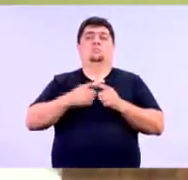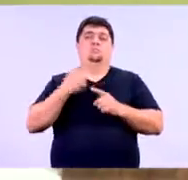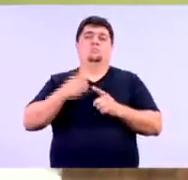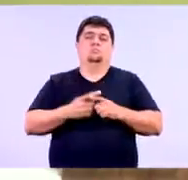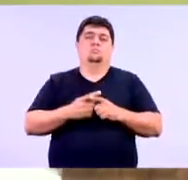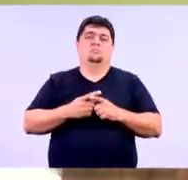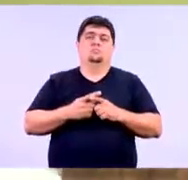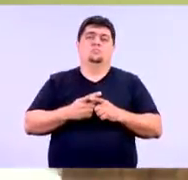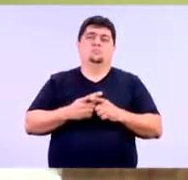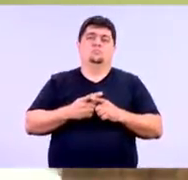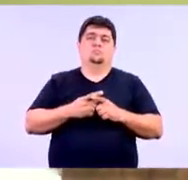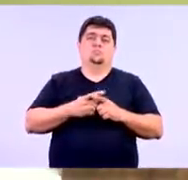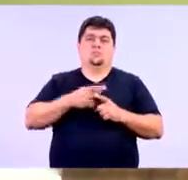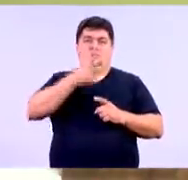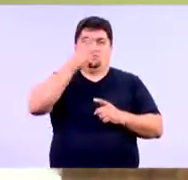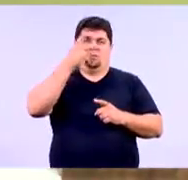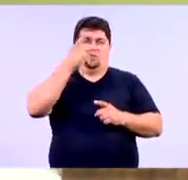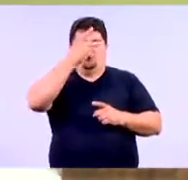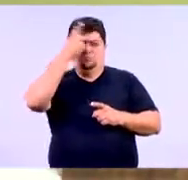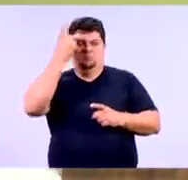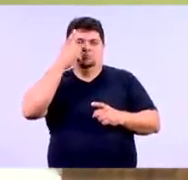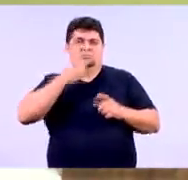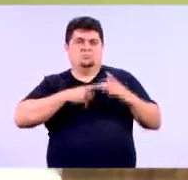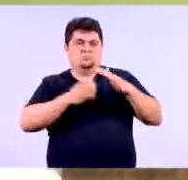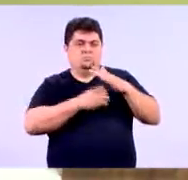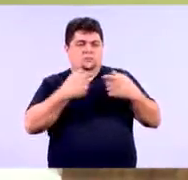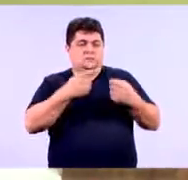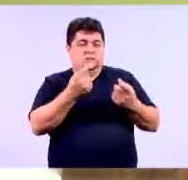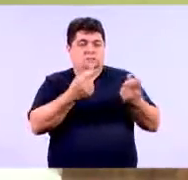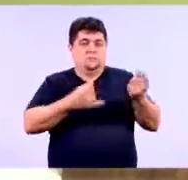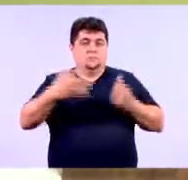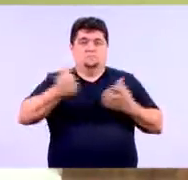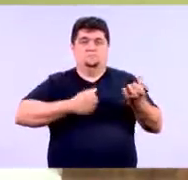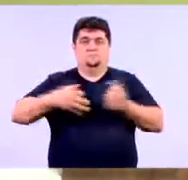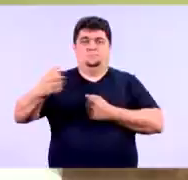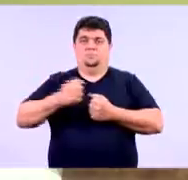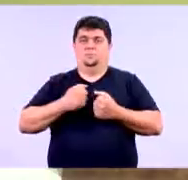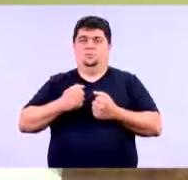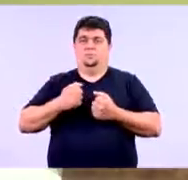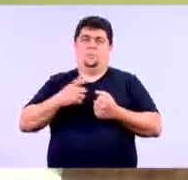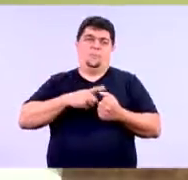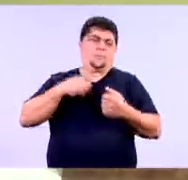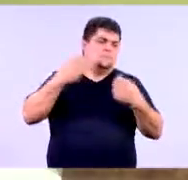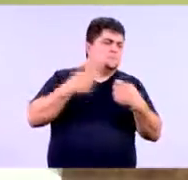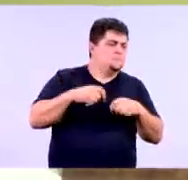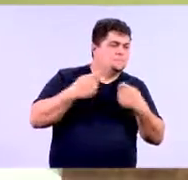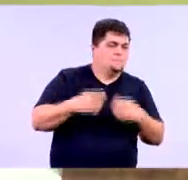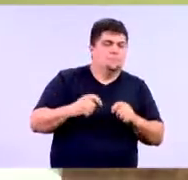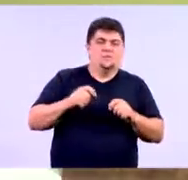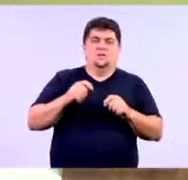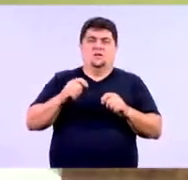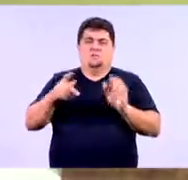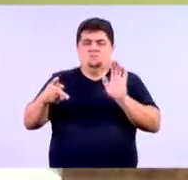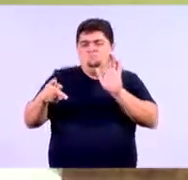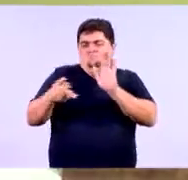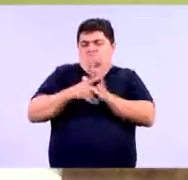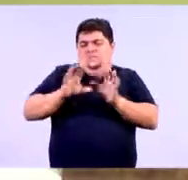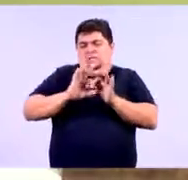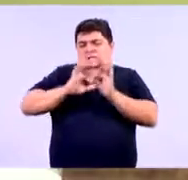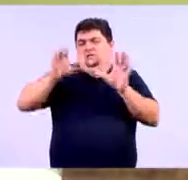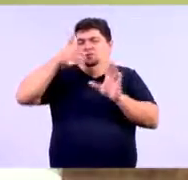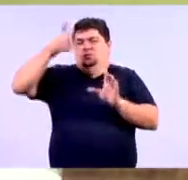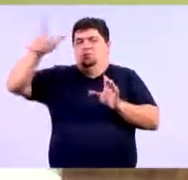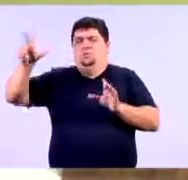porque os entes federados precisam arrecadar recursos. Eles são independentemente de qualquer atividade estatal.